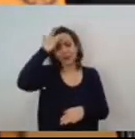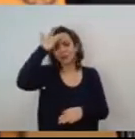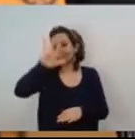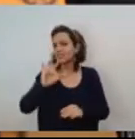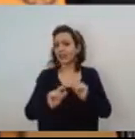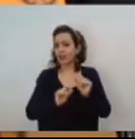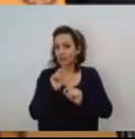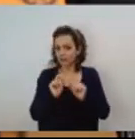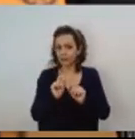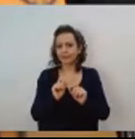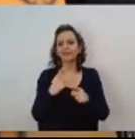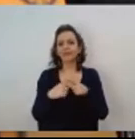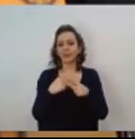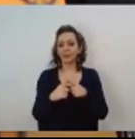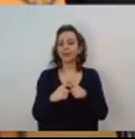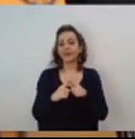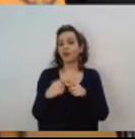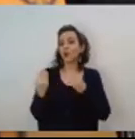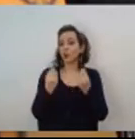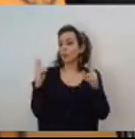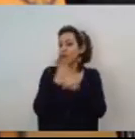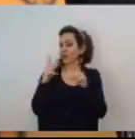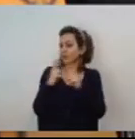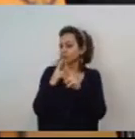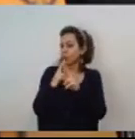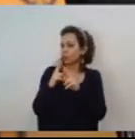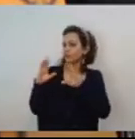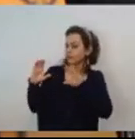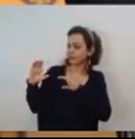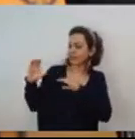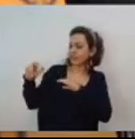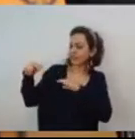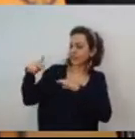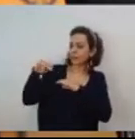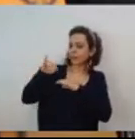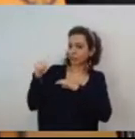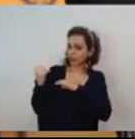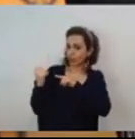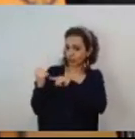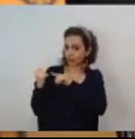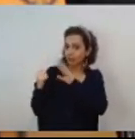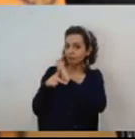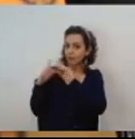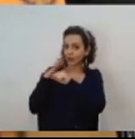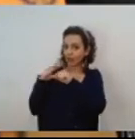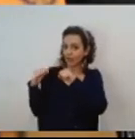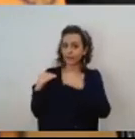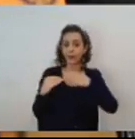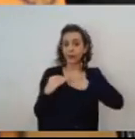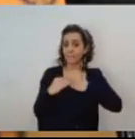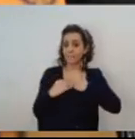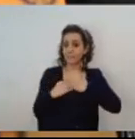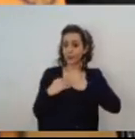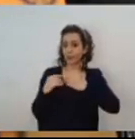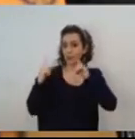CNPJ Carrefour com CNPJ da da minha corpo é minha empresa que eu sou fundador ano mas olha que interessante